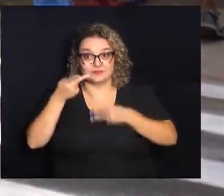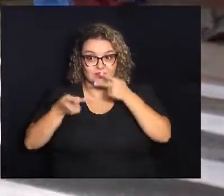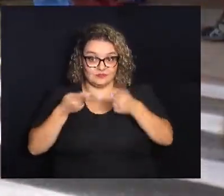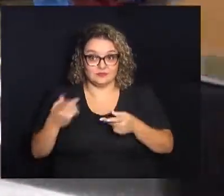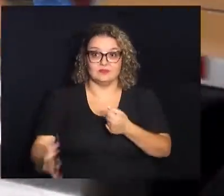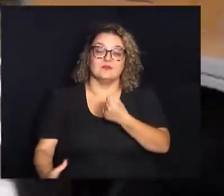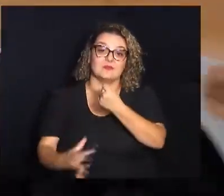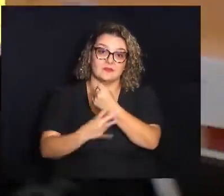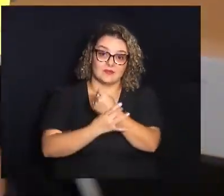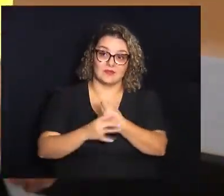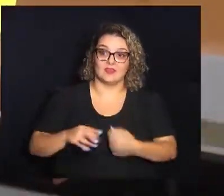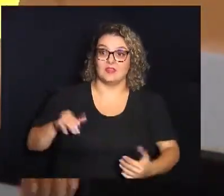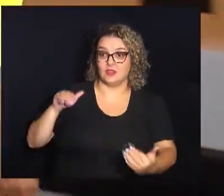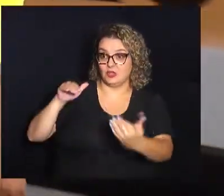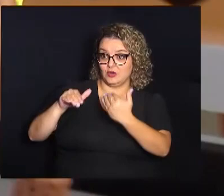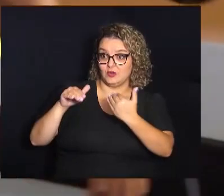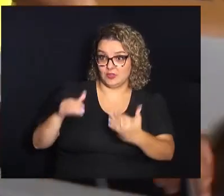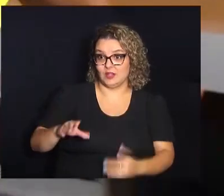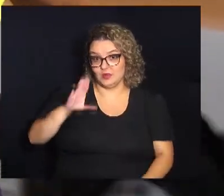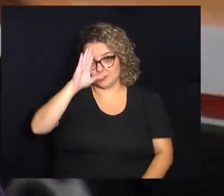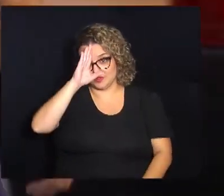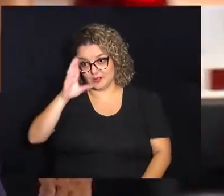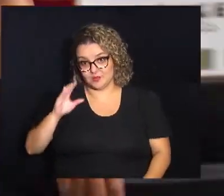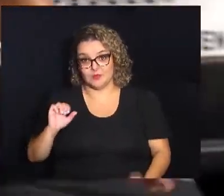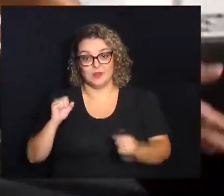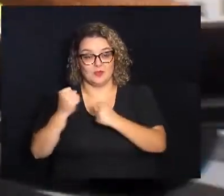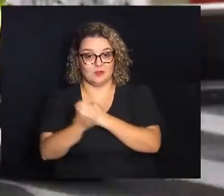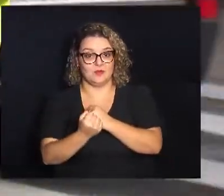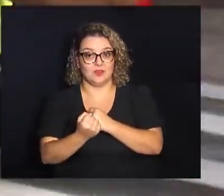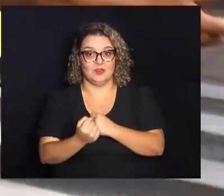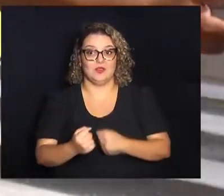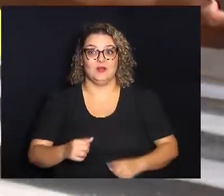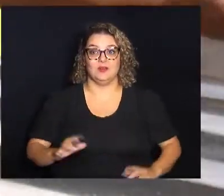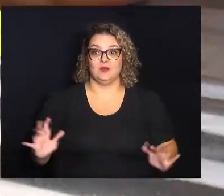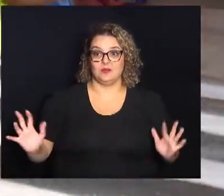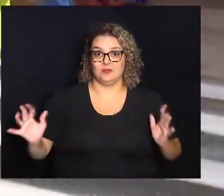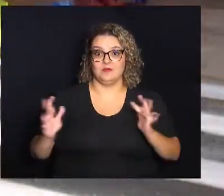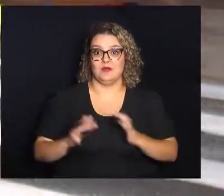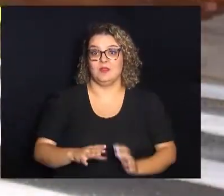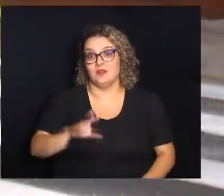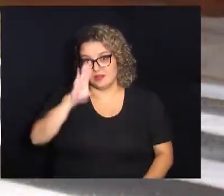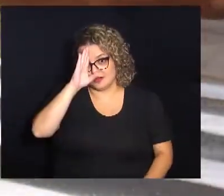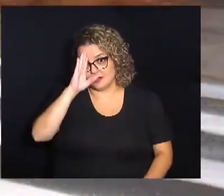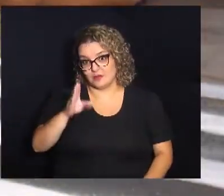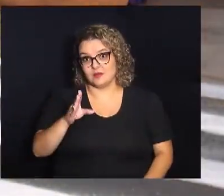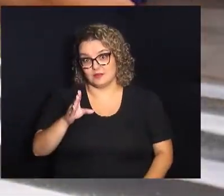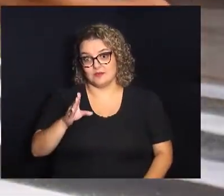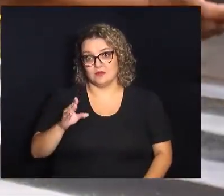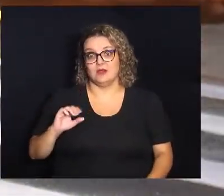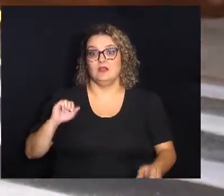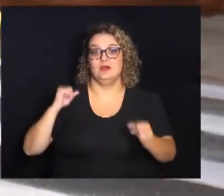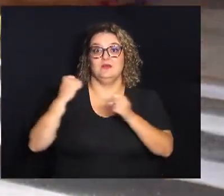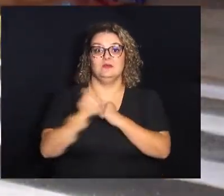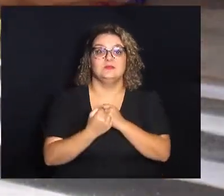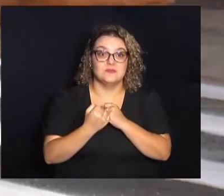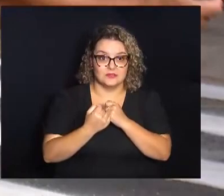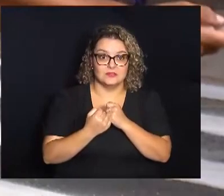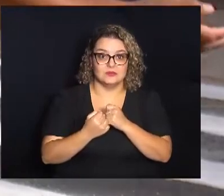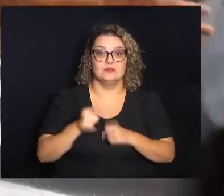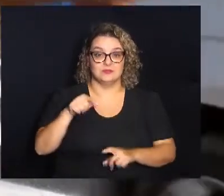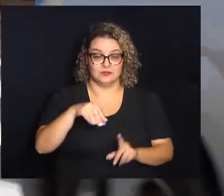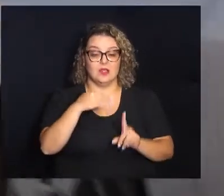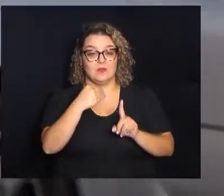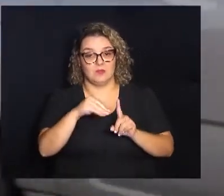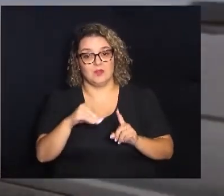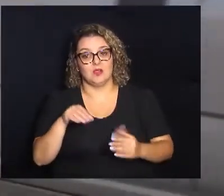segurança viária, principalmente sobre a proteção aos pedestres e principalmente com a proteção àqueles que são vulneráveis